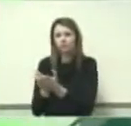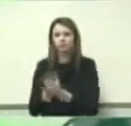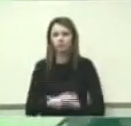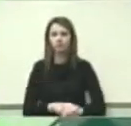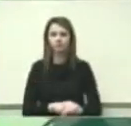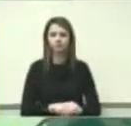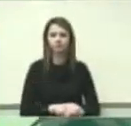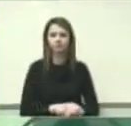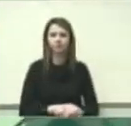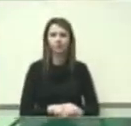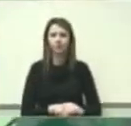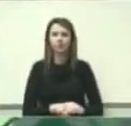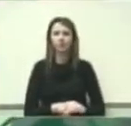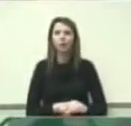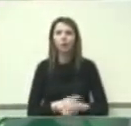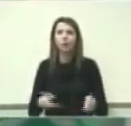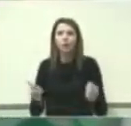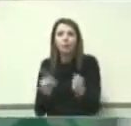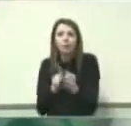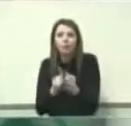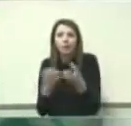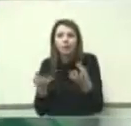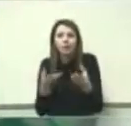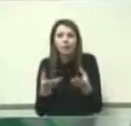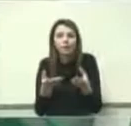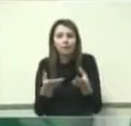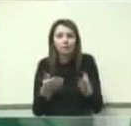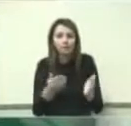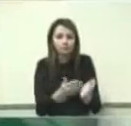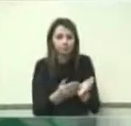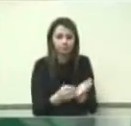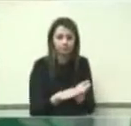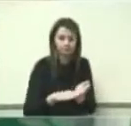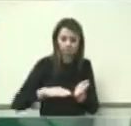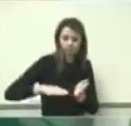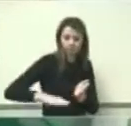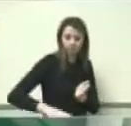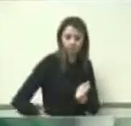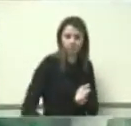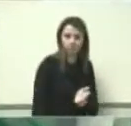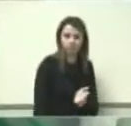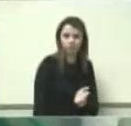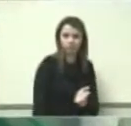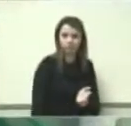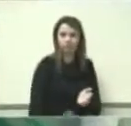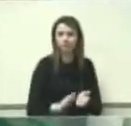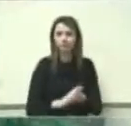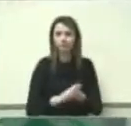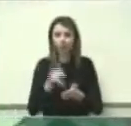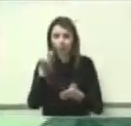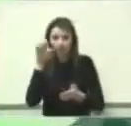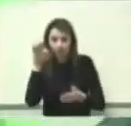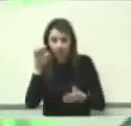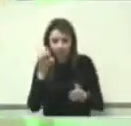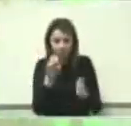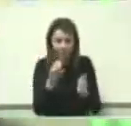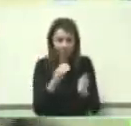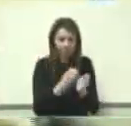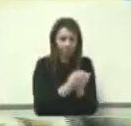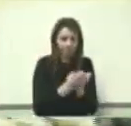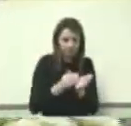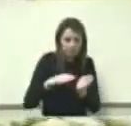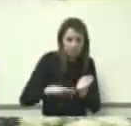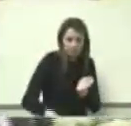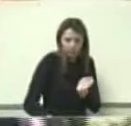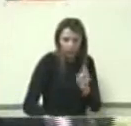ele tentando colocar os seus pés fora do barco e quando coloca o seu primeiro pé e sente